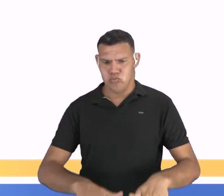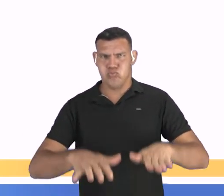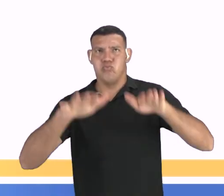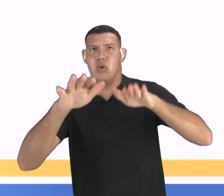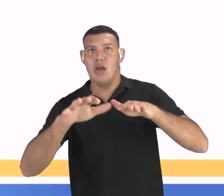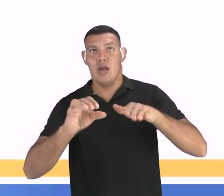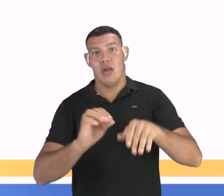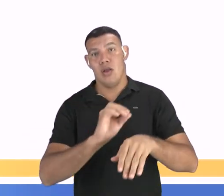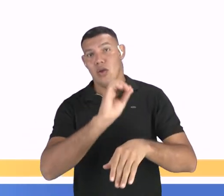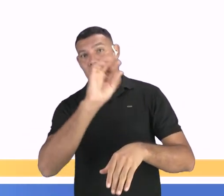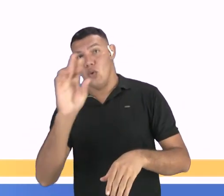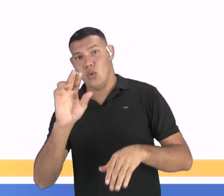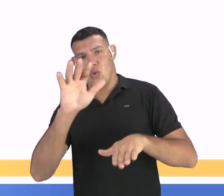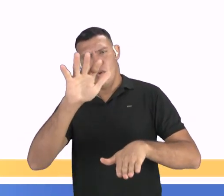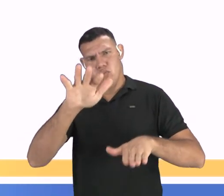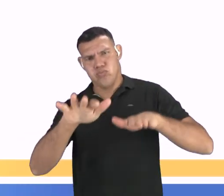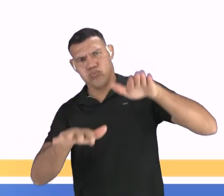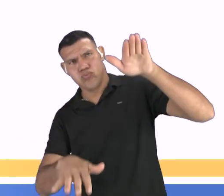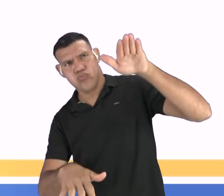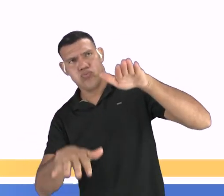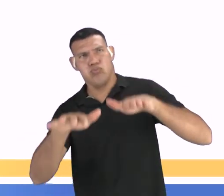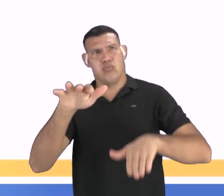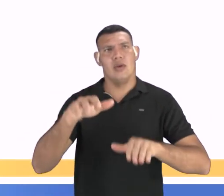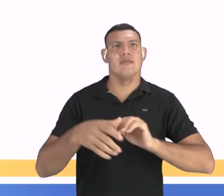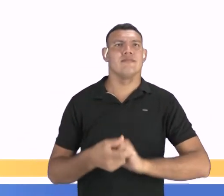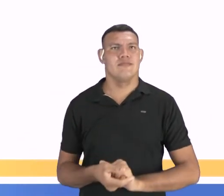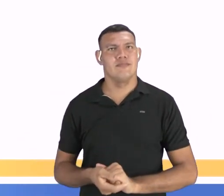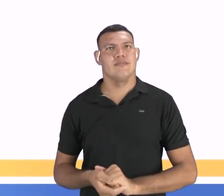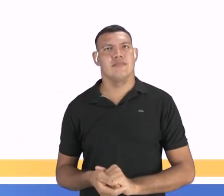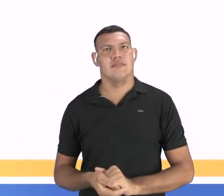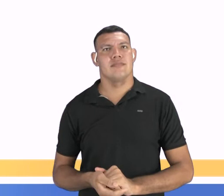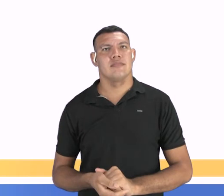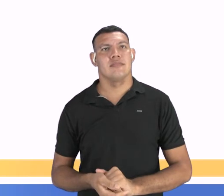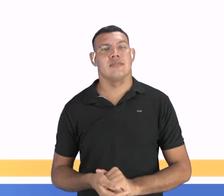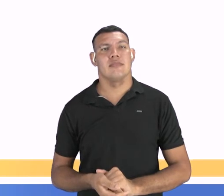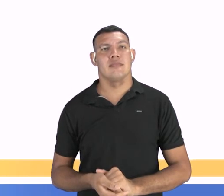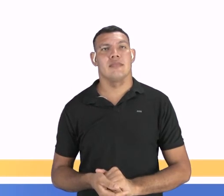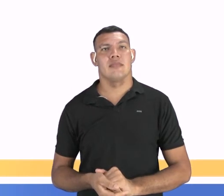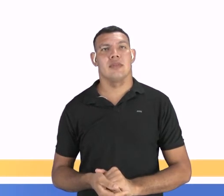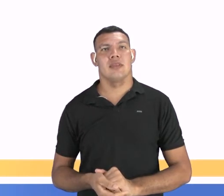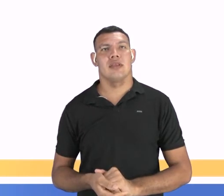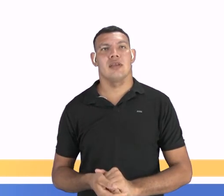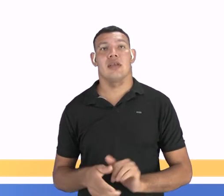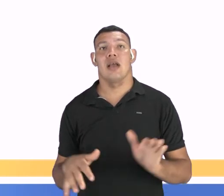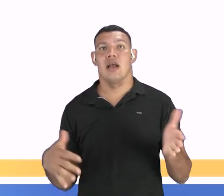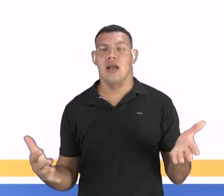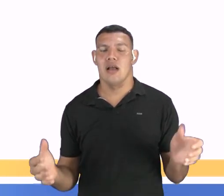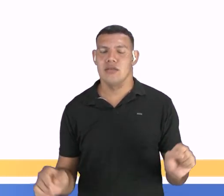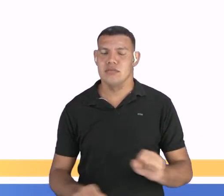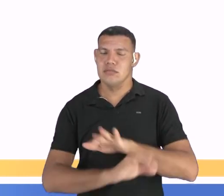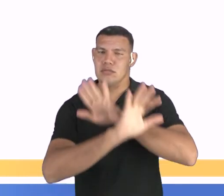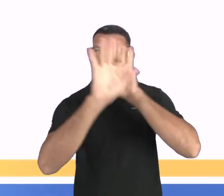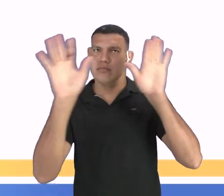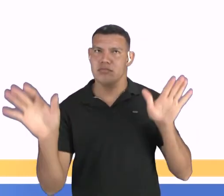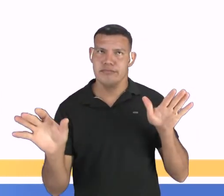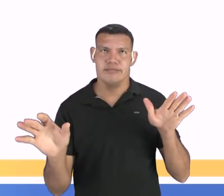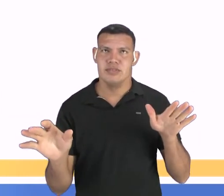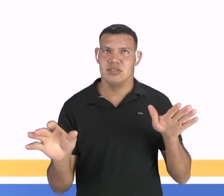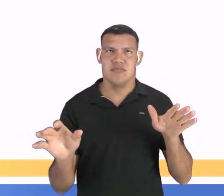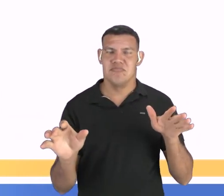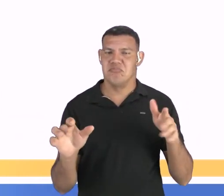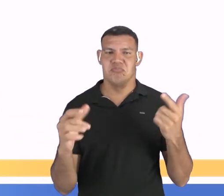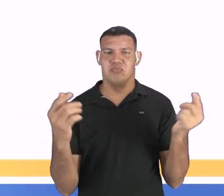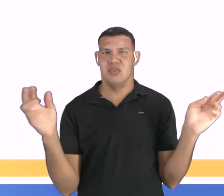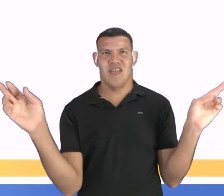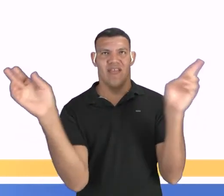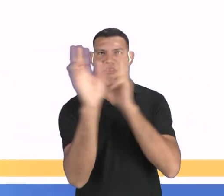milhares de pessoas com determinada altura e pesos diferentes, certo? Além disso, nada garante, né, que